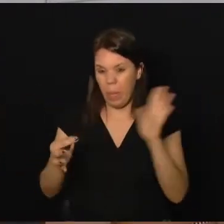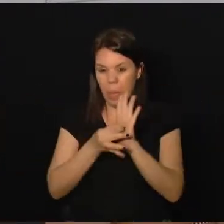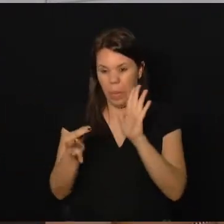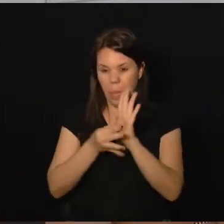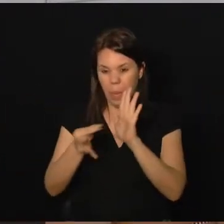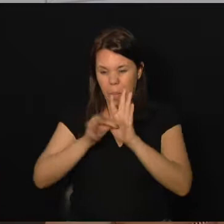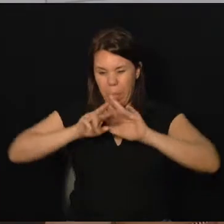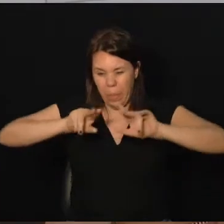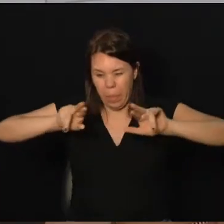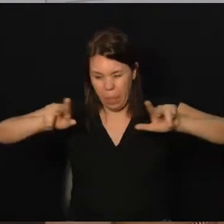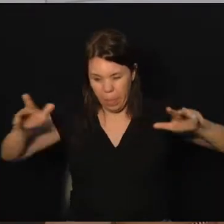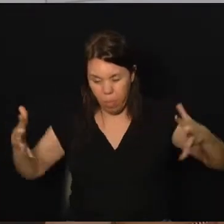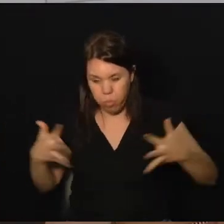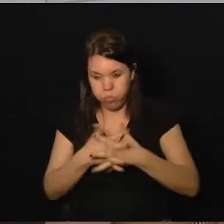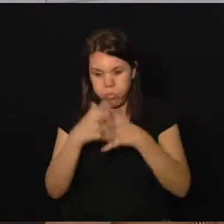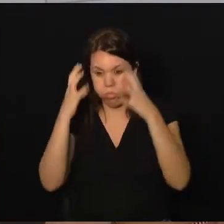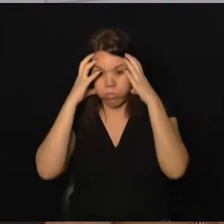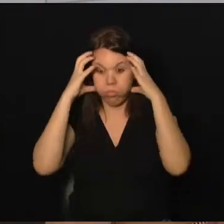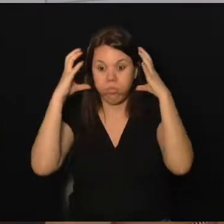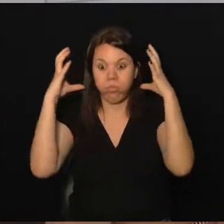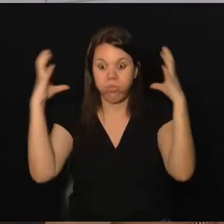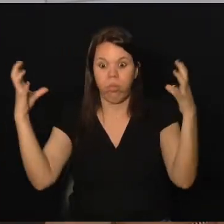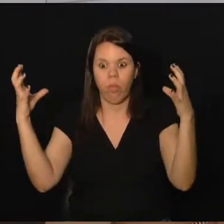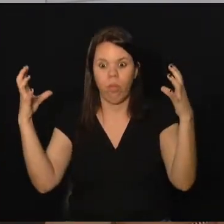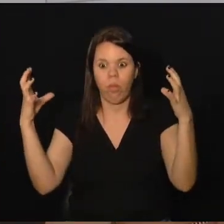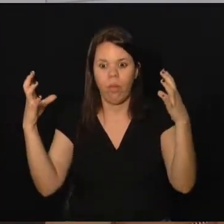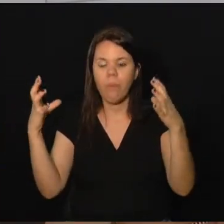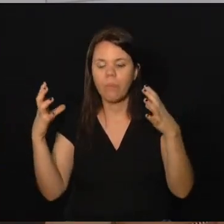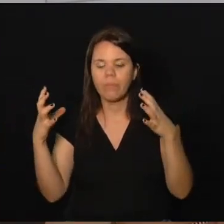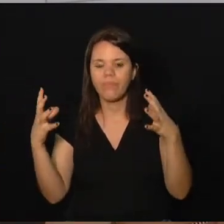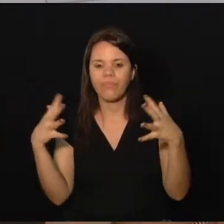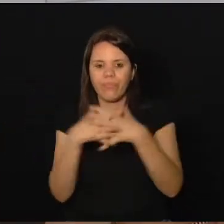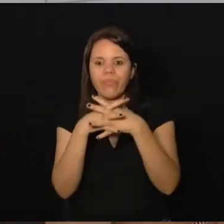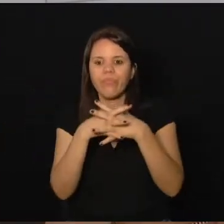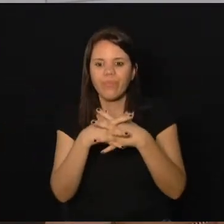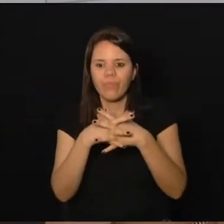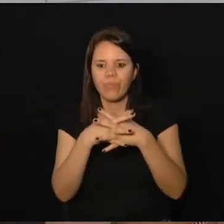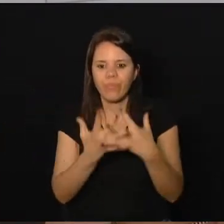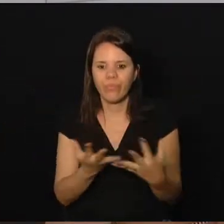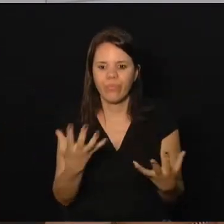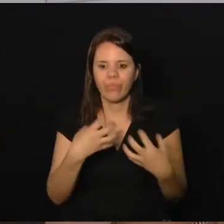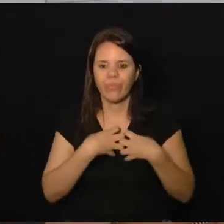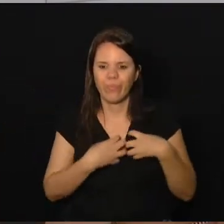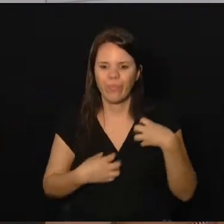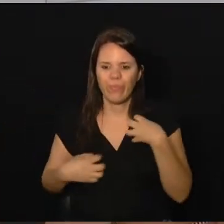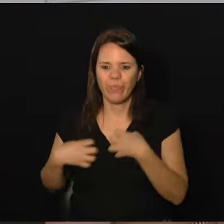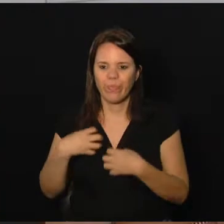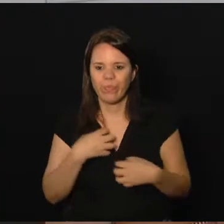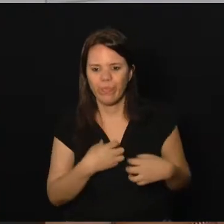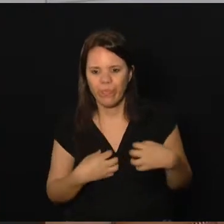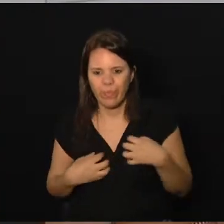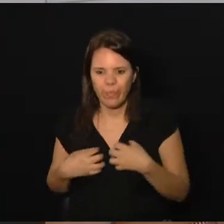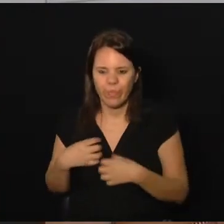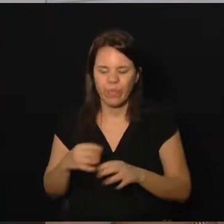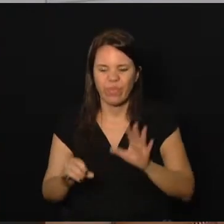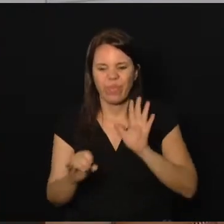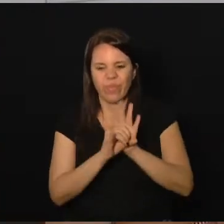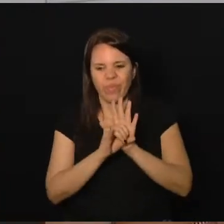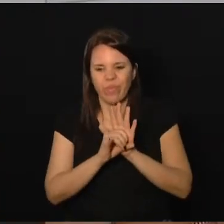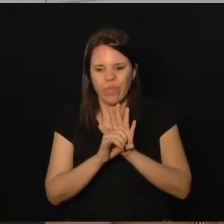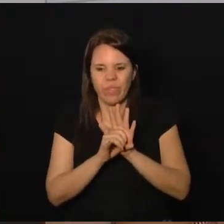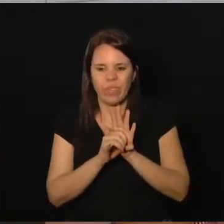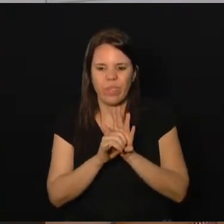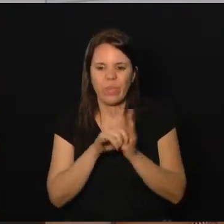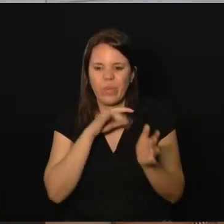outra, você já está com uma confusão, né, os sentimentos abalados, já está com a identidade perdida, já tem